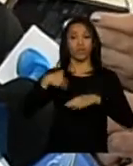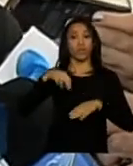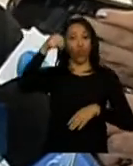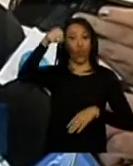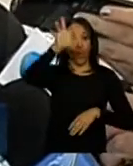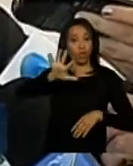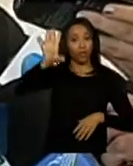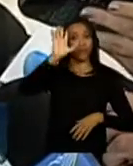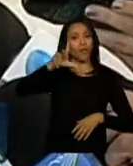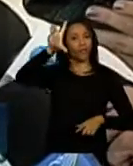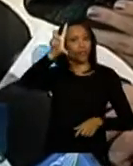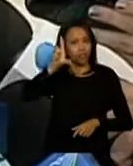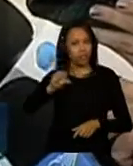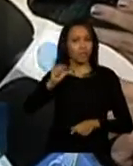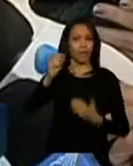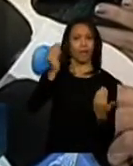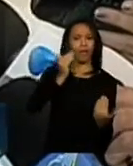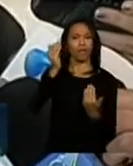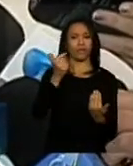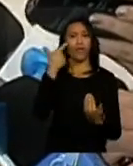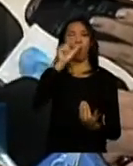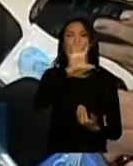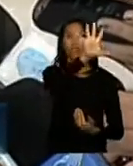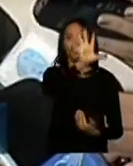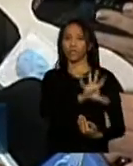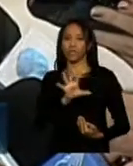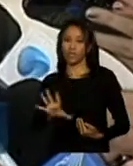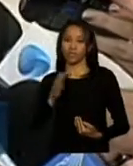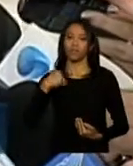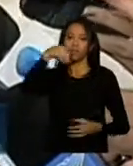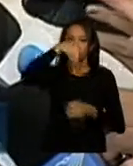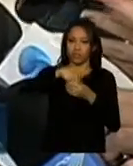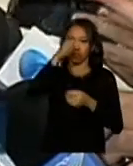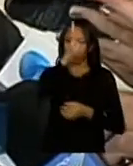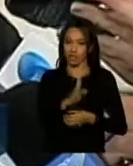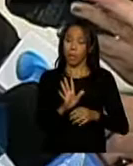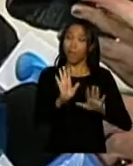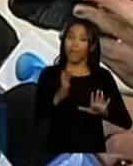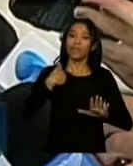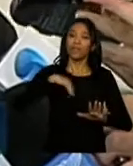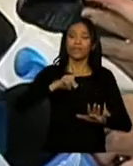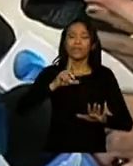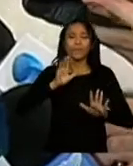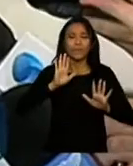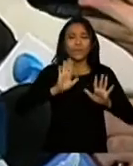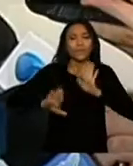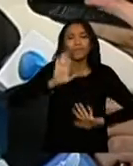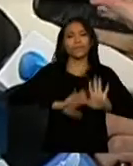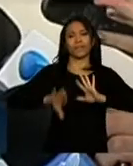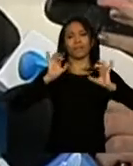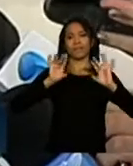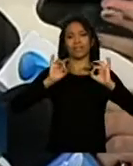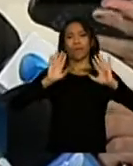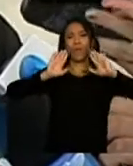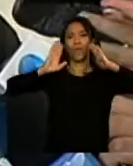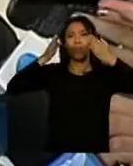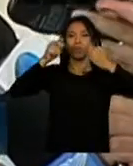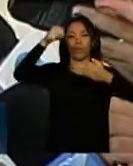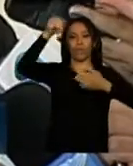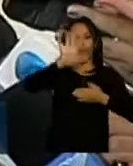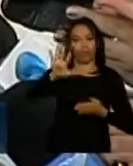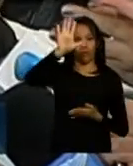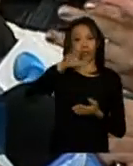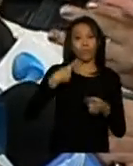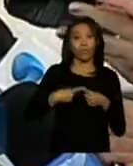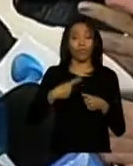do que qualquer outra região do nosso país. Mas nós precisamos ter um cuidado muito especial para o Nordeste brasileiro ainda, para que